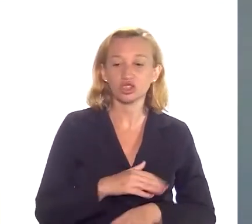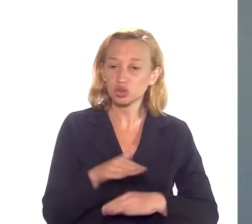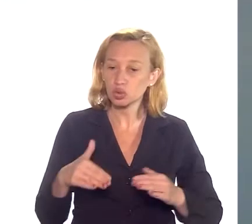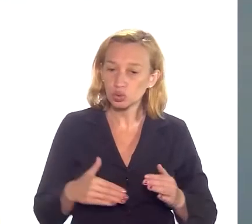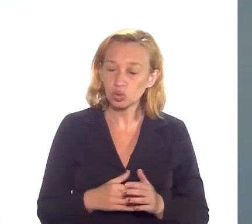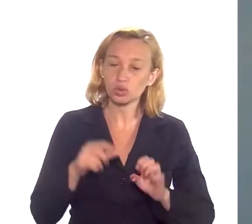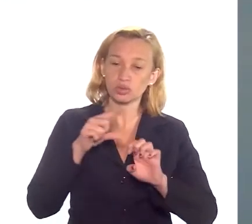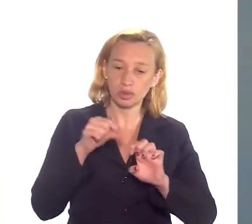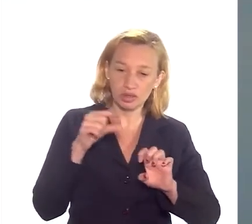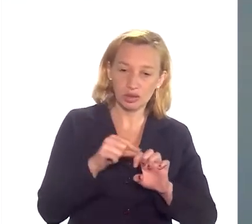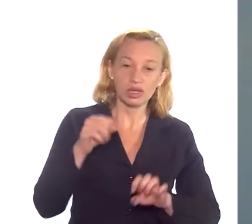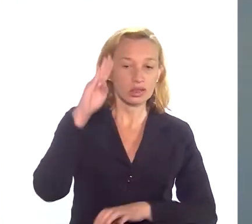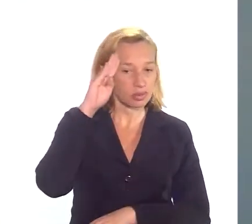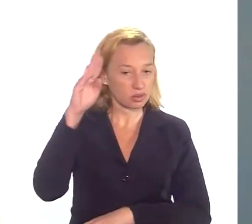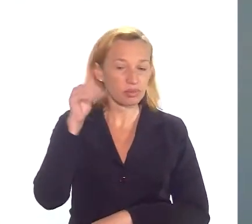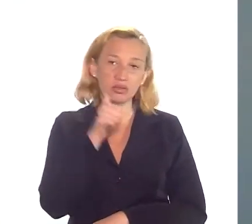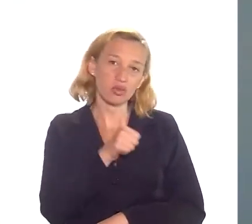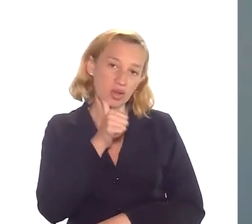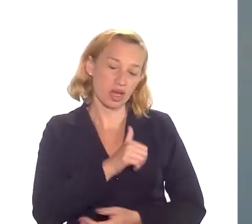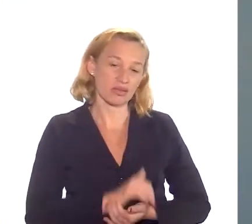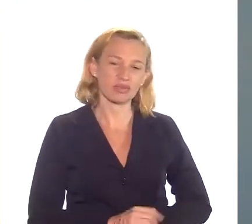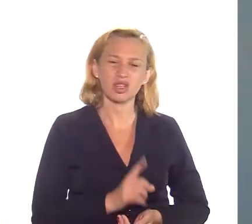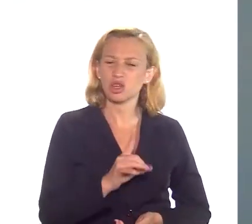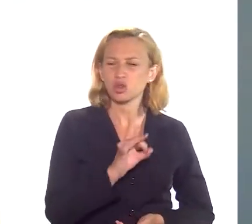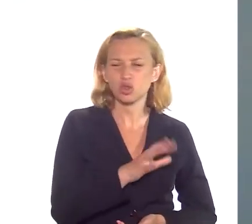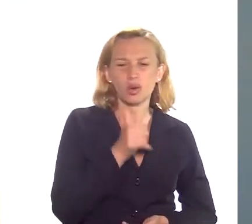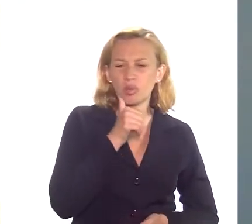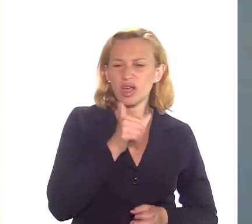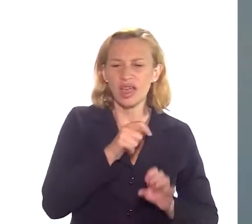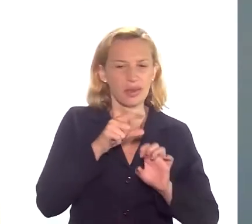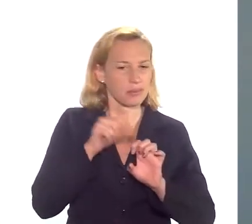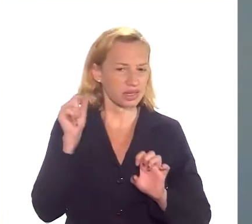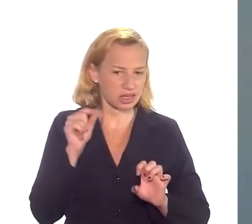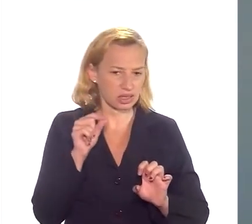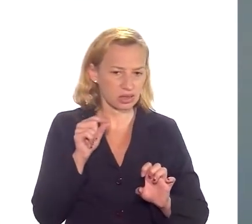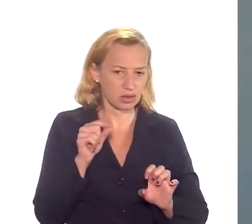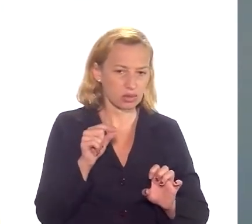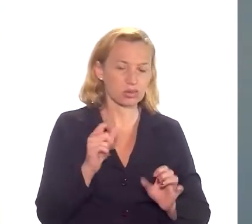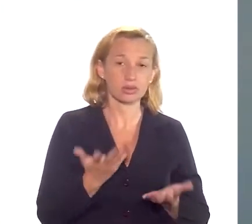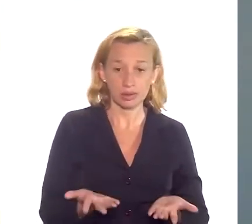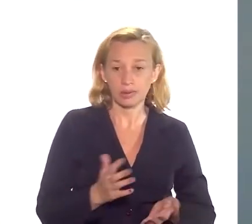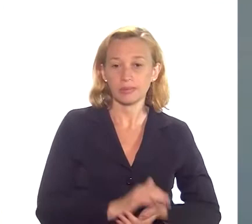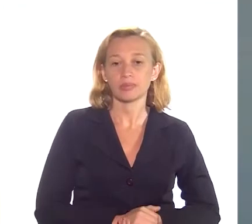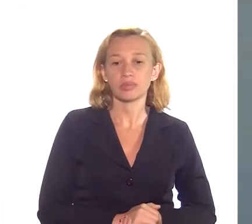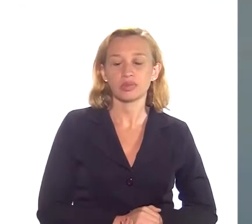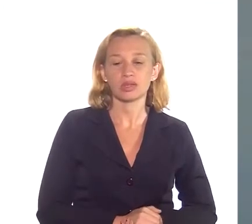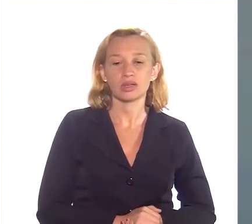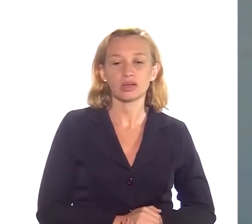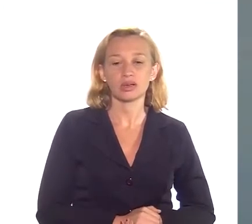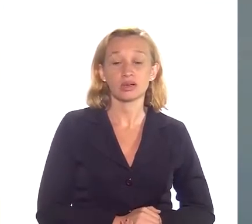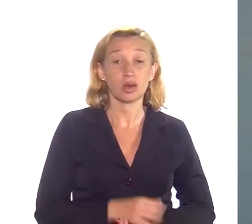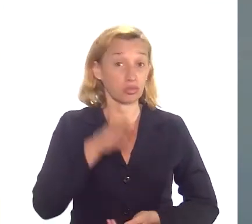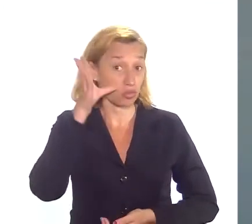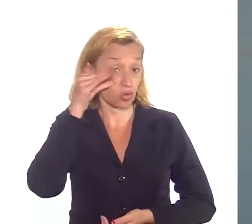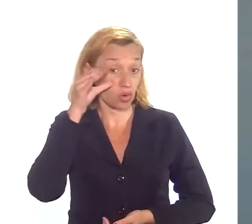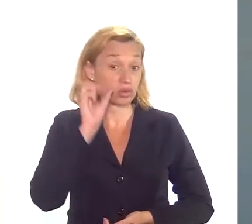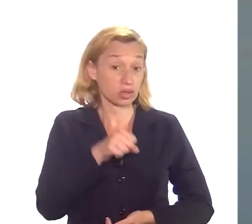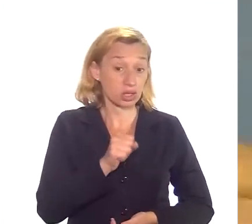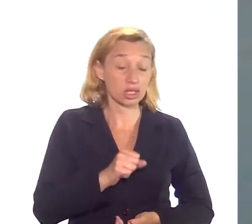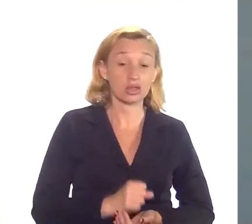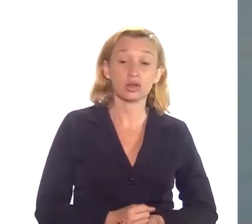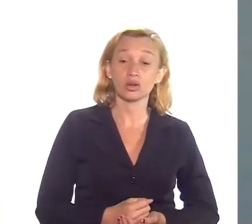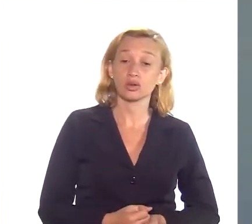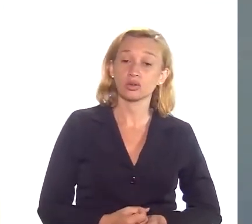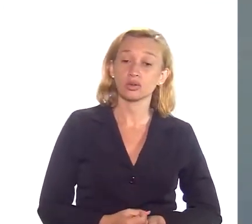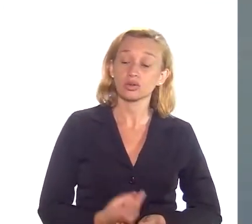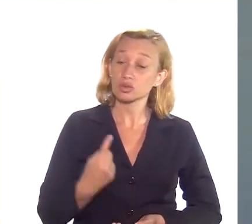grande dificuldade de todos os empreendedores, mas especialmente da mulher, porque não é só da mulher empreendedora, né, mesmo no CPF. E é uma